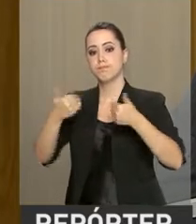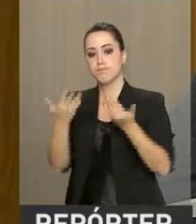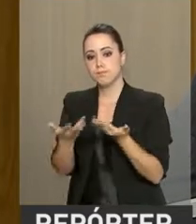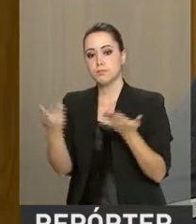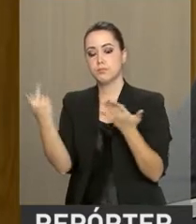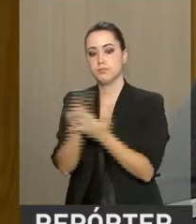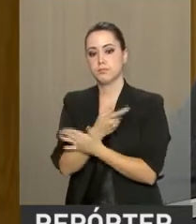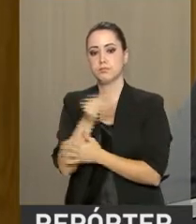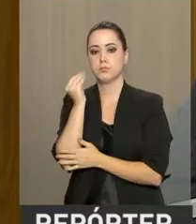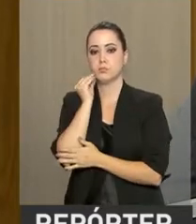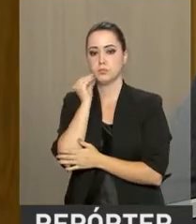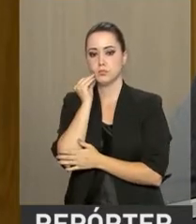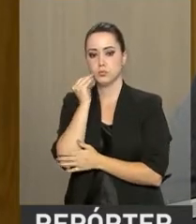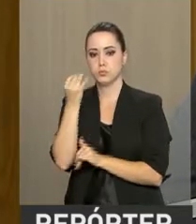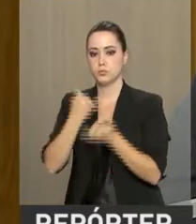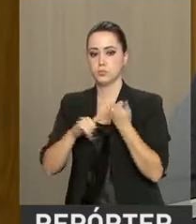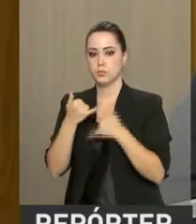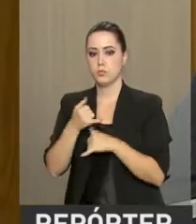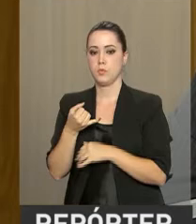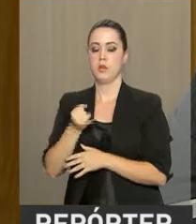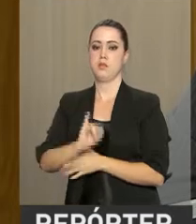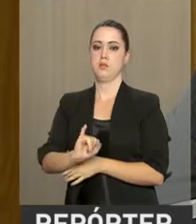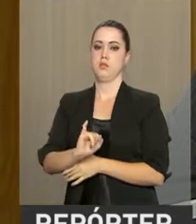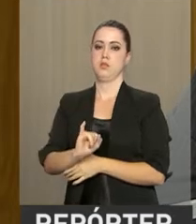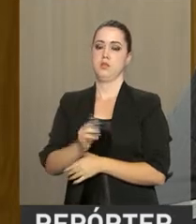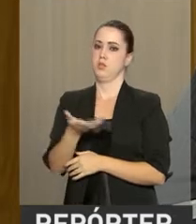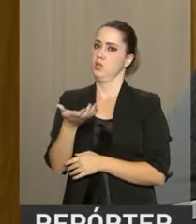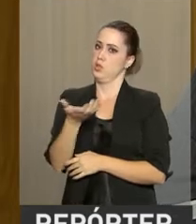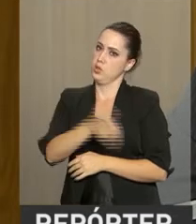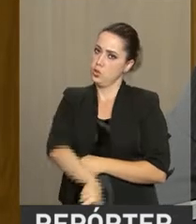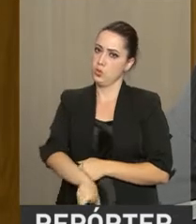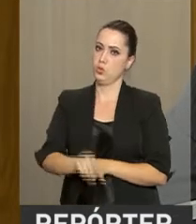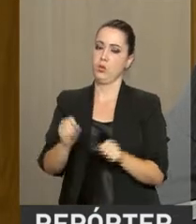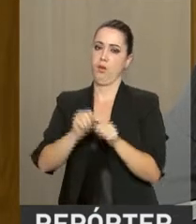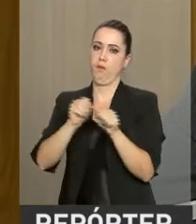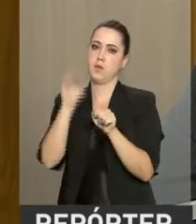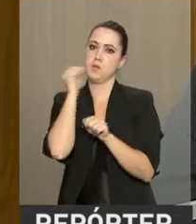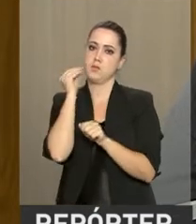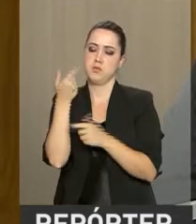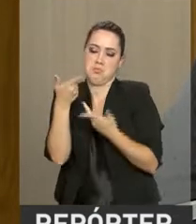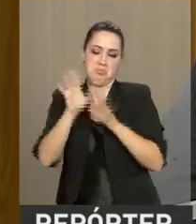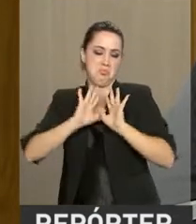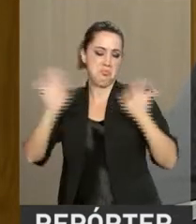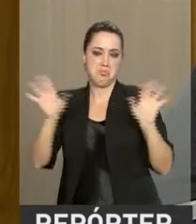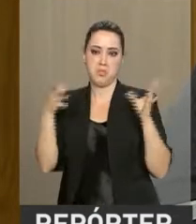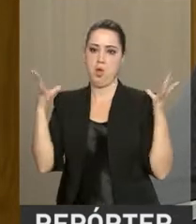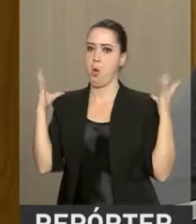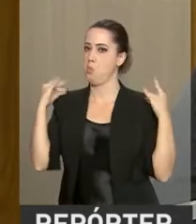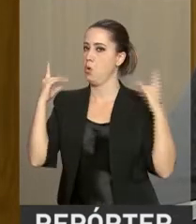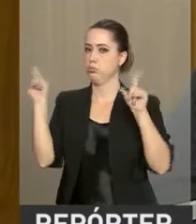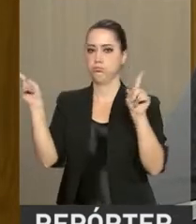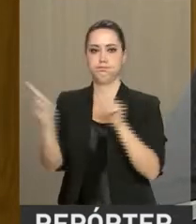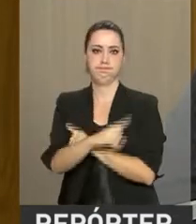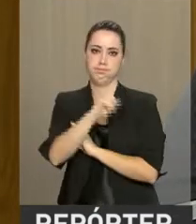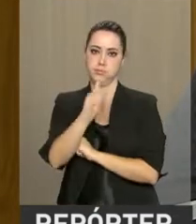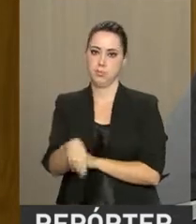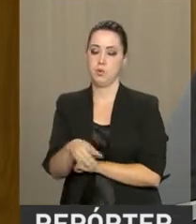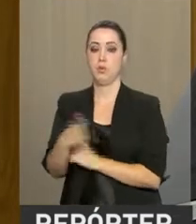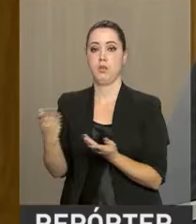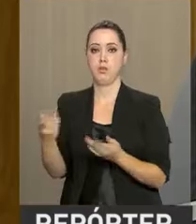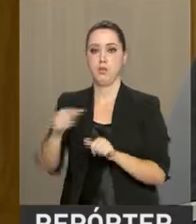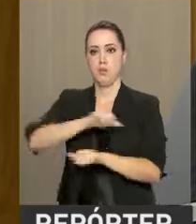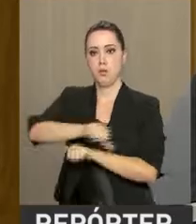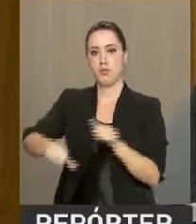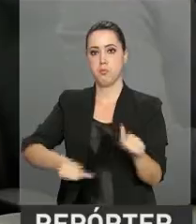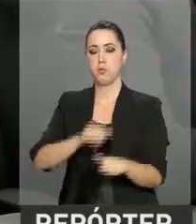realizar o exame caso ele não deseja ele não será mais um motorista profissional e com isso cair a categoria b